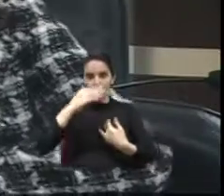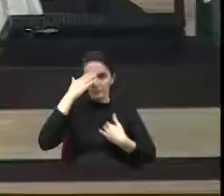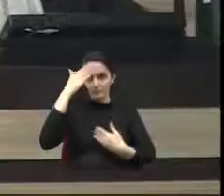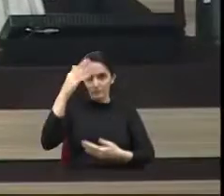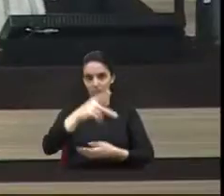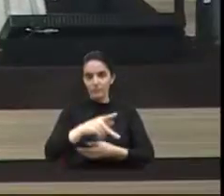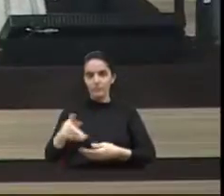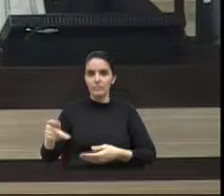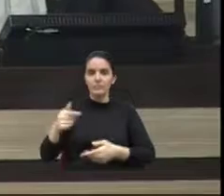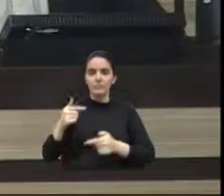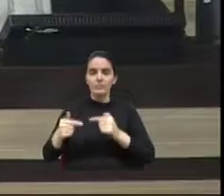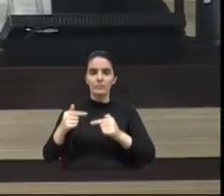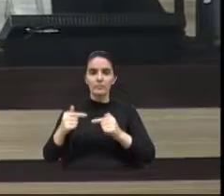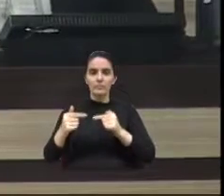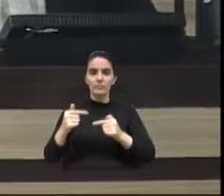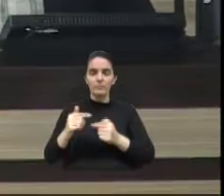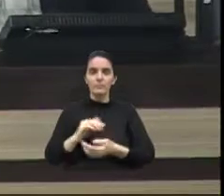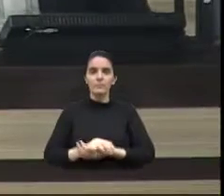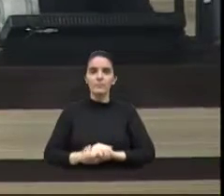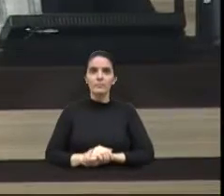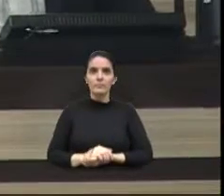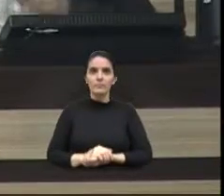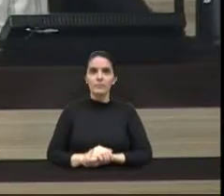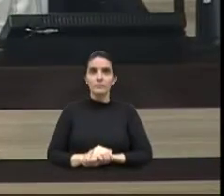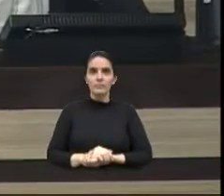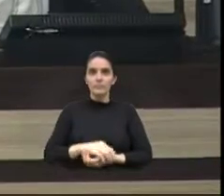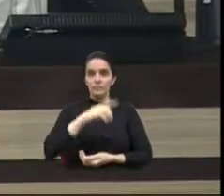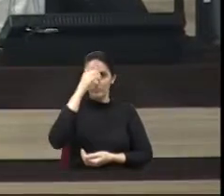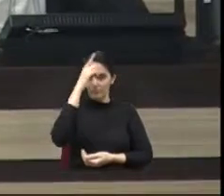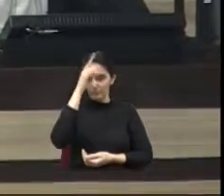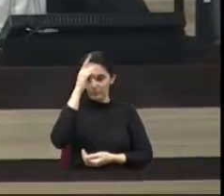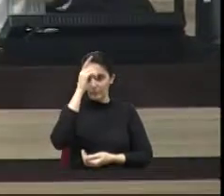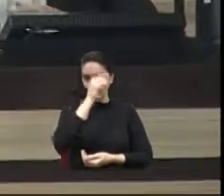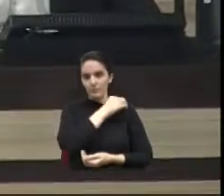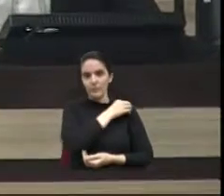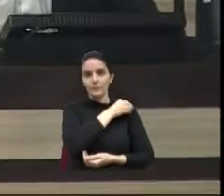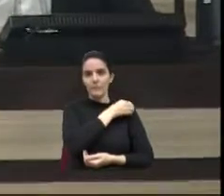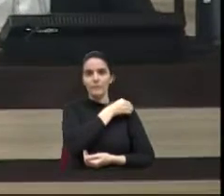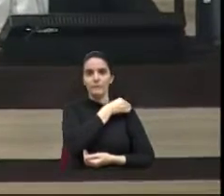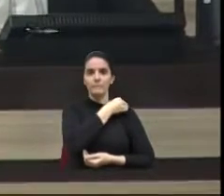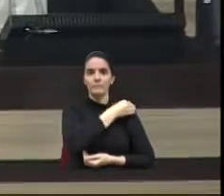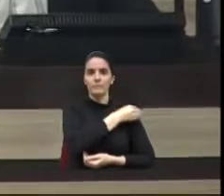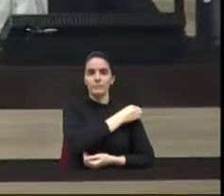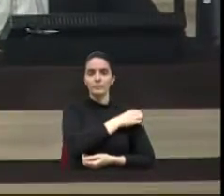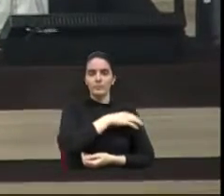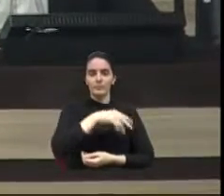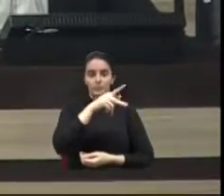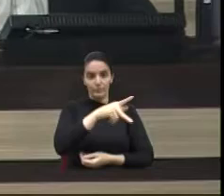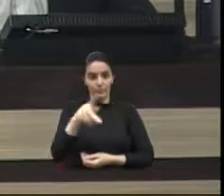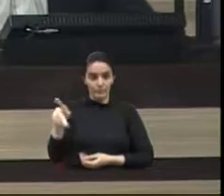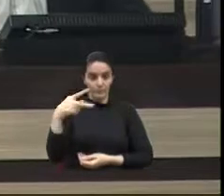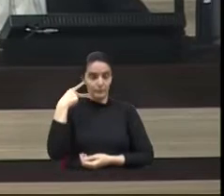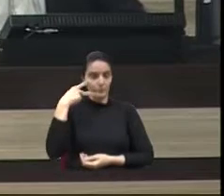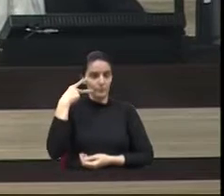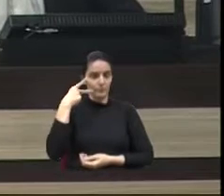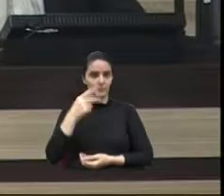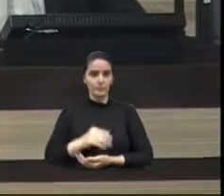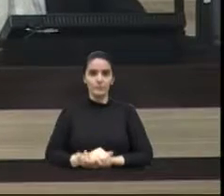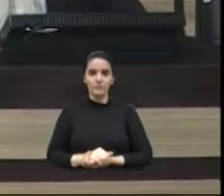presidente. Continue a discussão. Eu quero discutir. A palavra, vereador Lemão. Senhor presidente, vereadores,